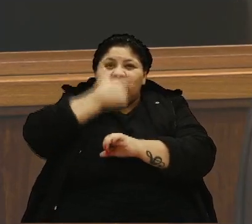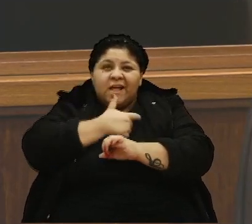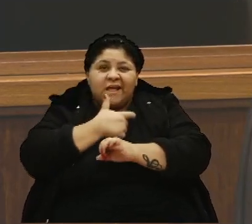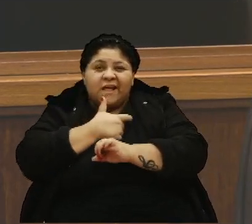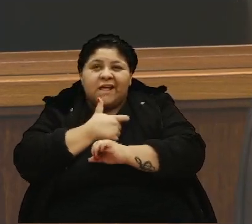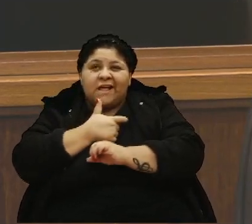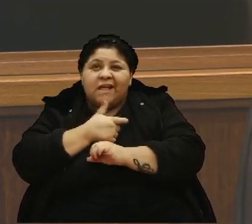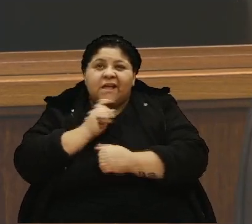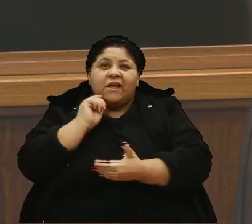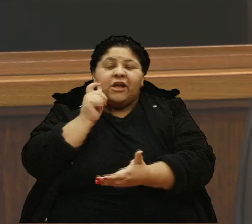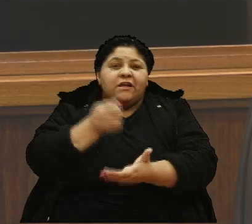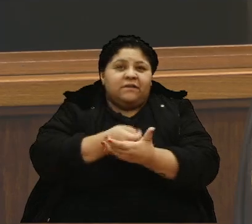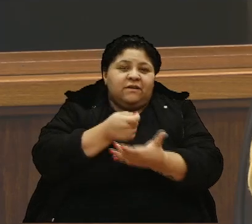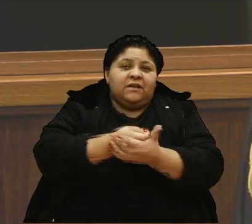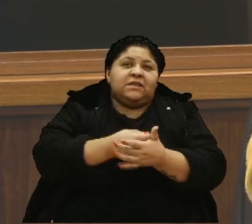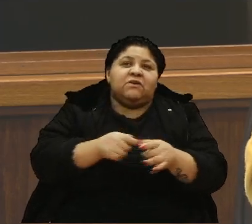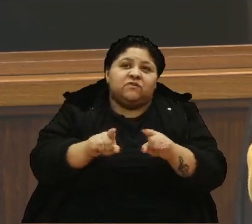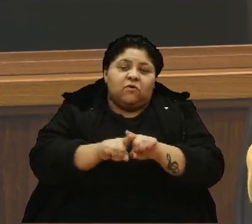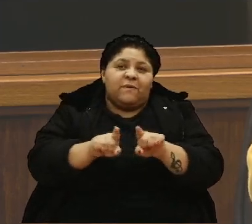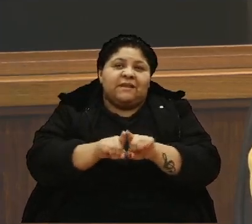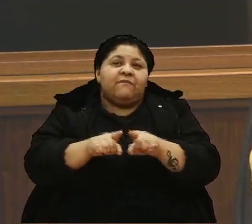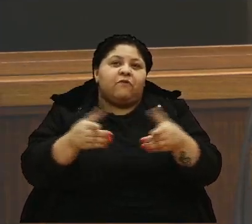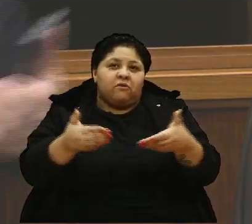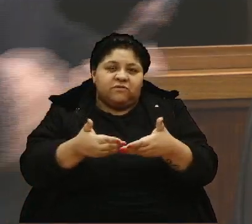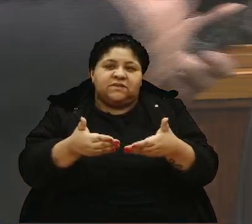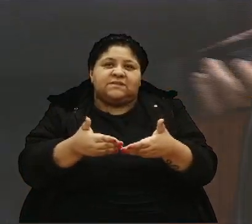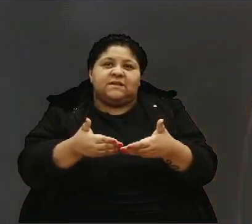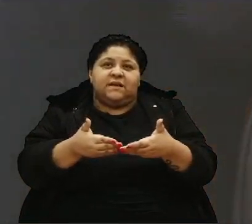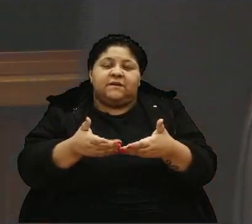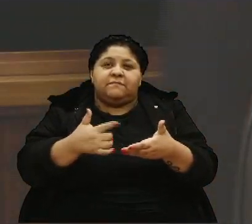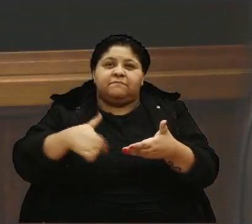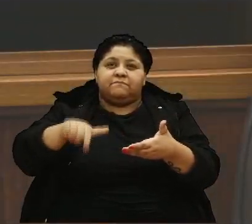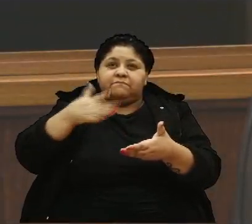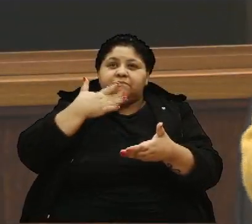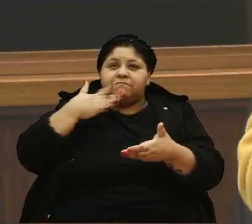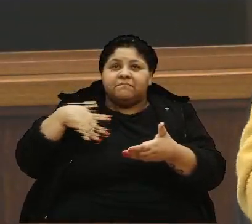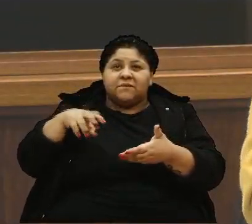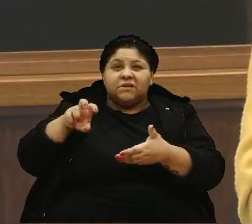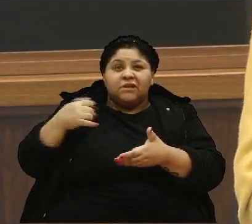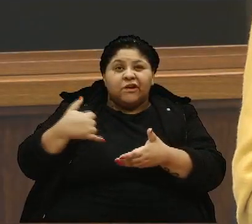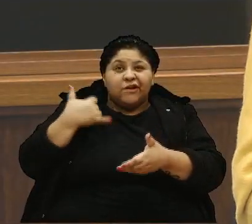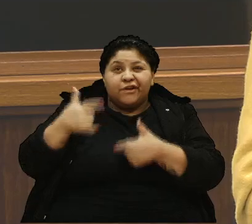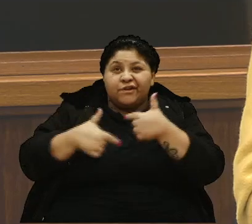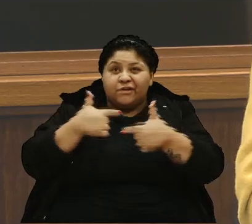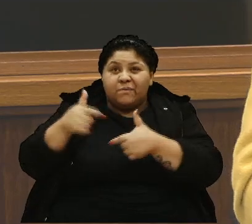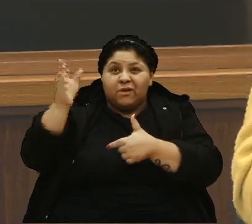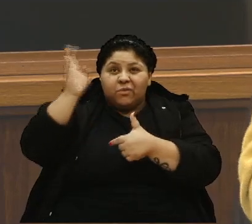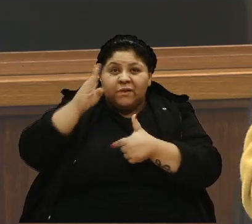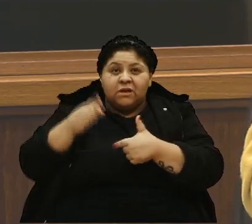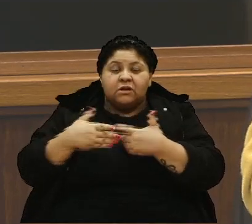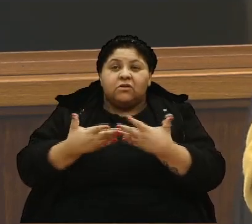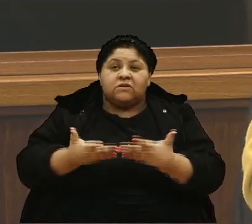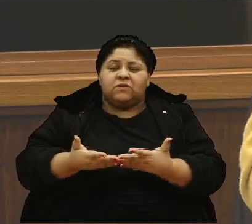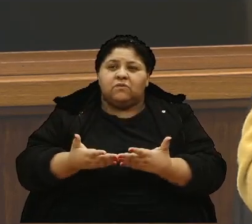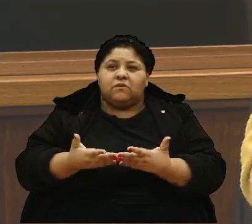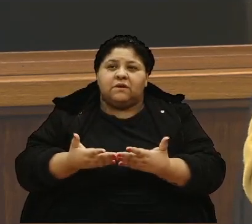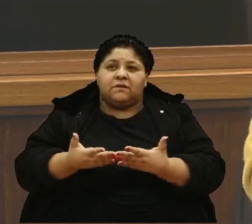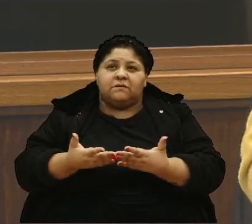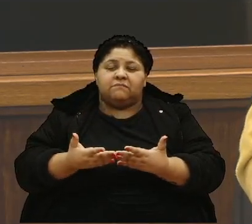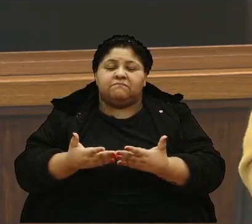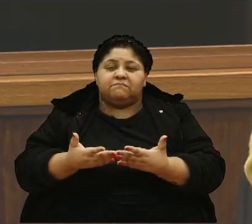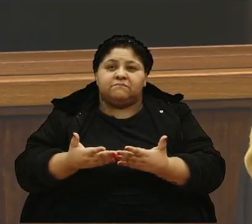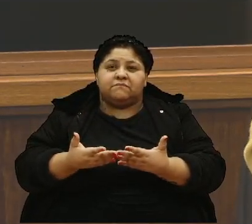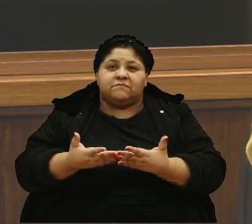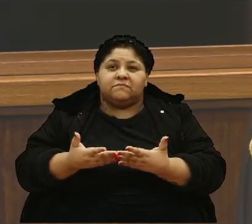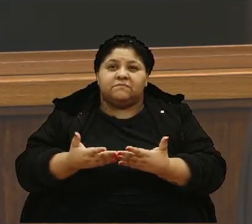uma luta importante. Nós sabemos que tem crianças de 5 anos trabalhando no Brasil. Então,